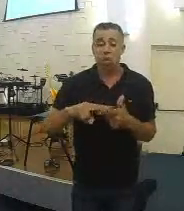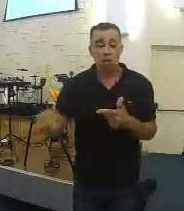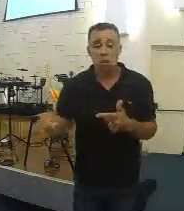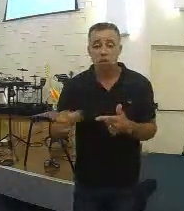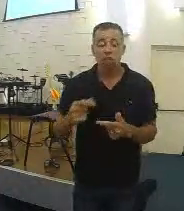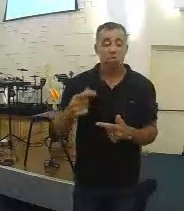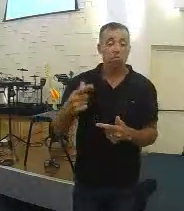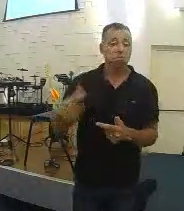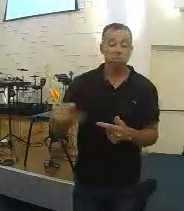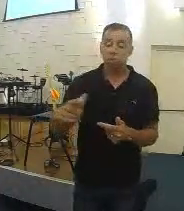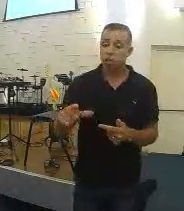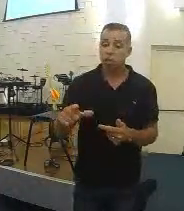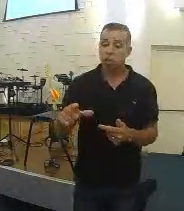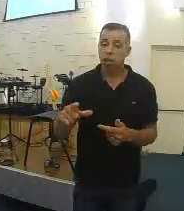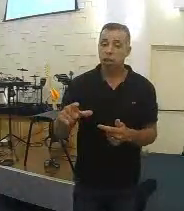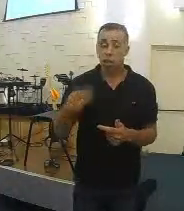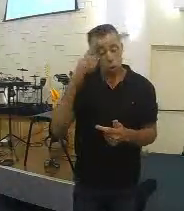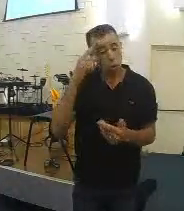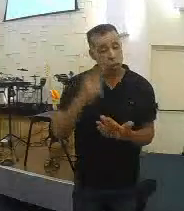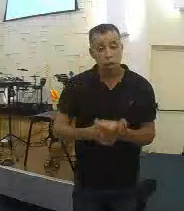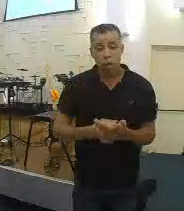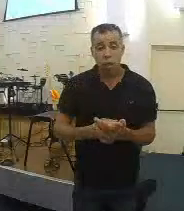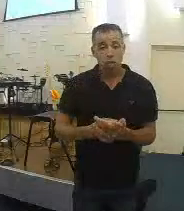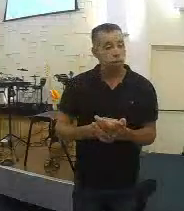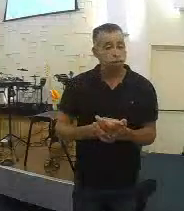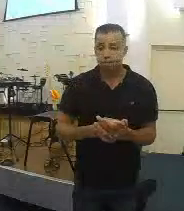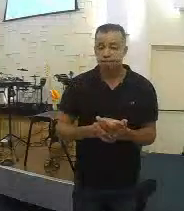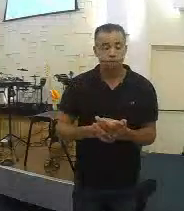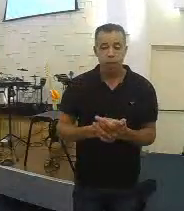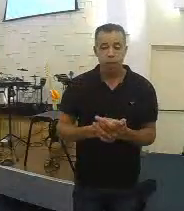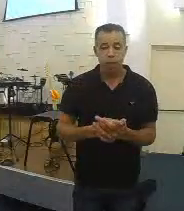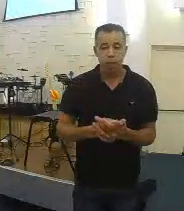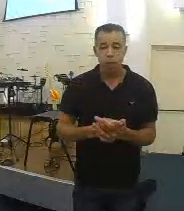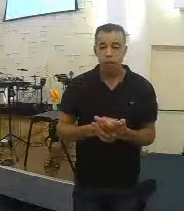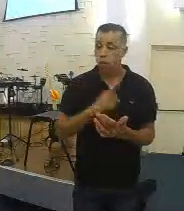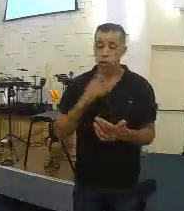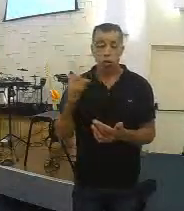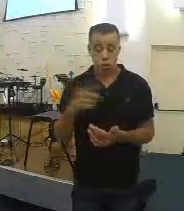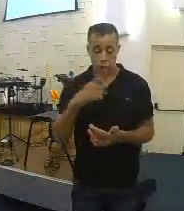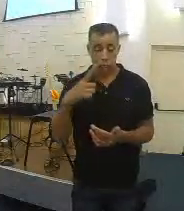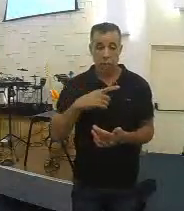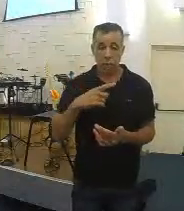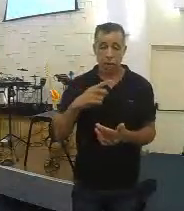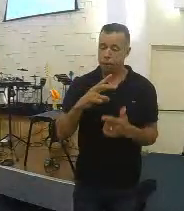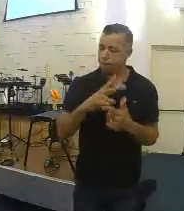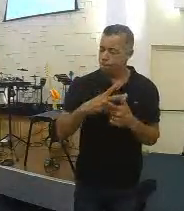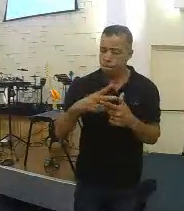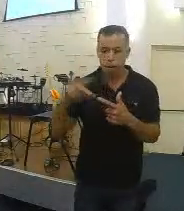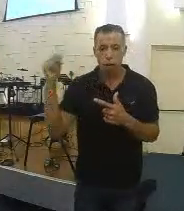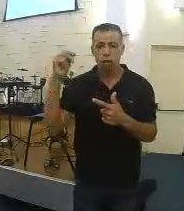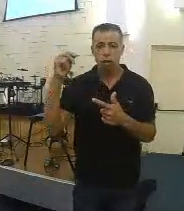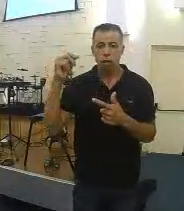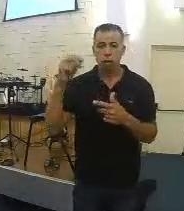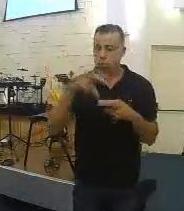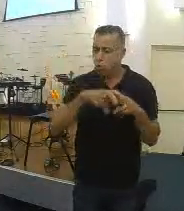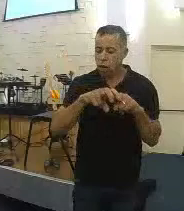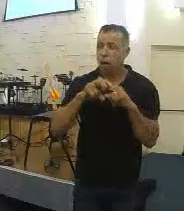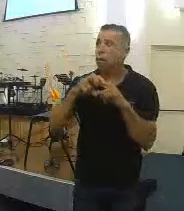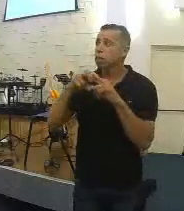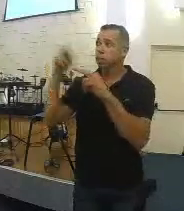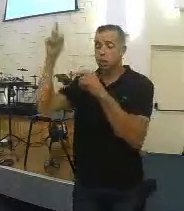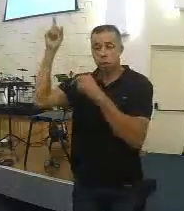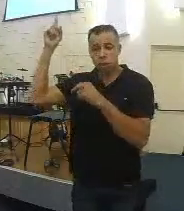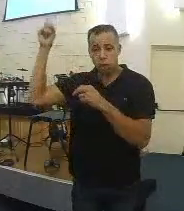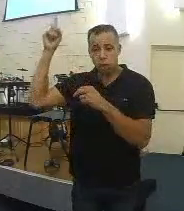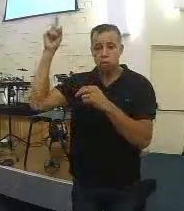essa a nossa decisão, que a nossa decisão seja valorizar a vida como um presente de Deus e decidir servir a Deus fielmente. Não